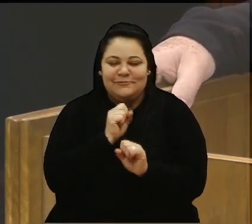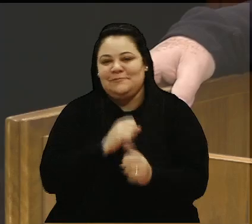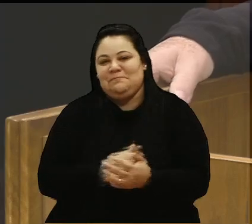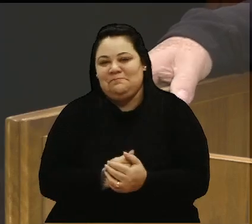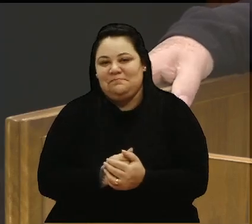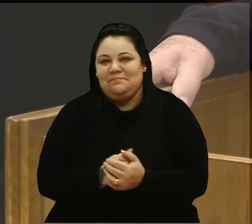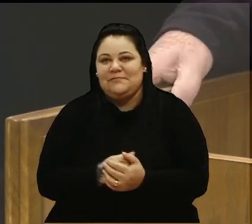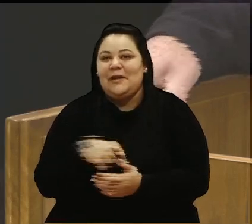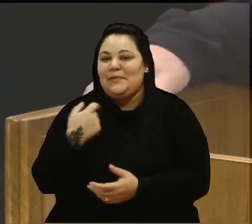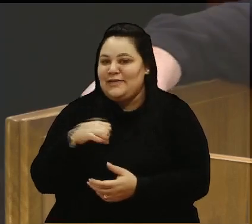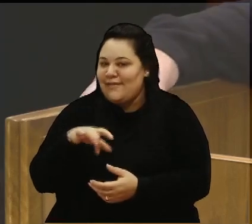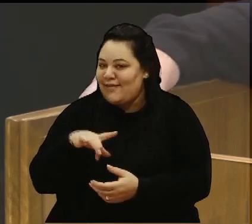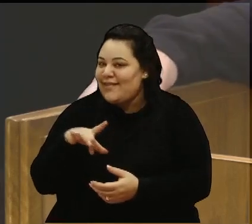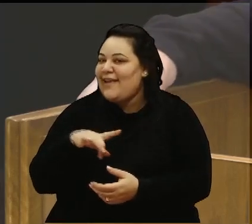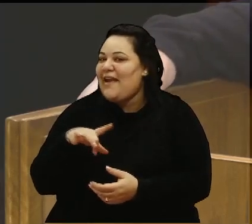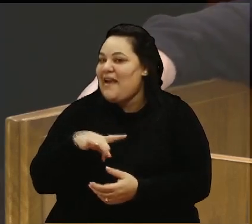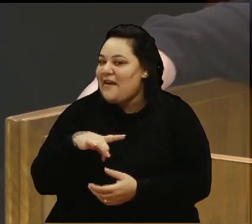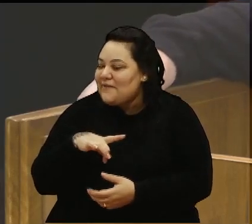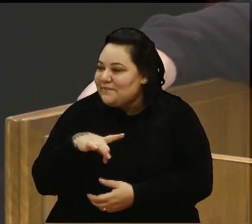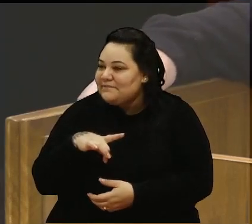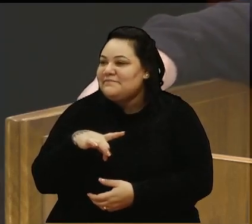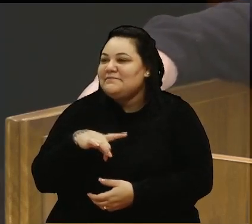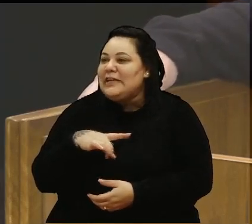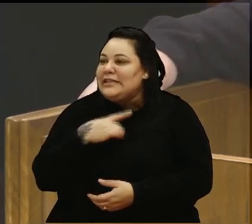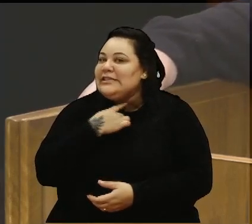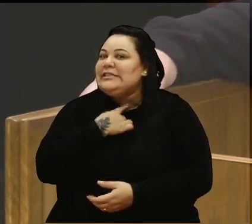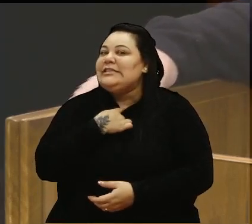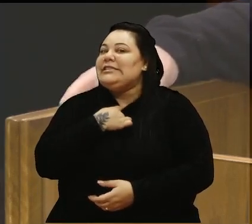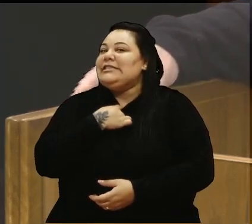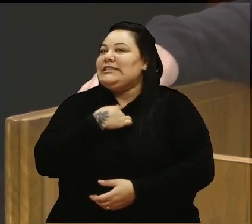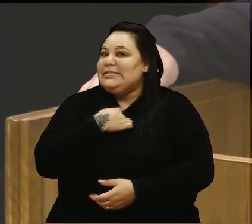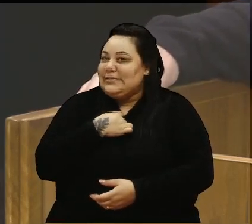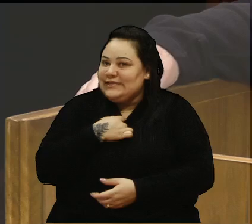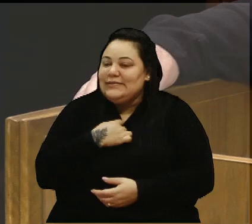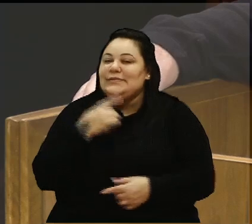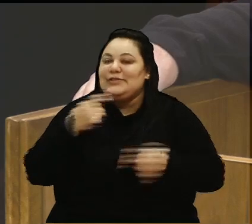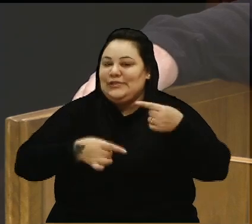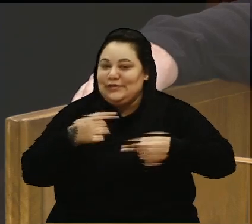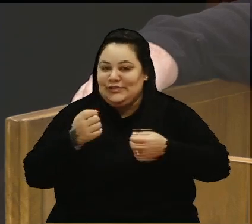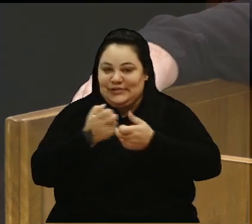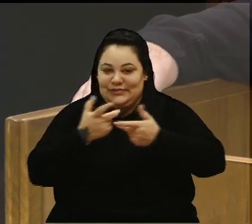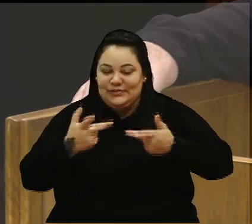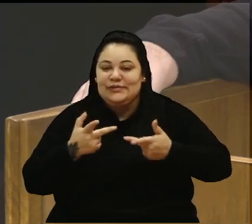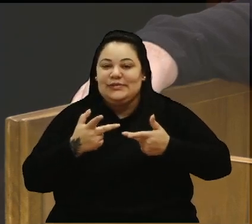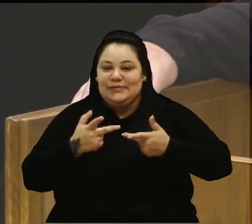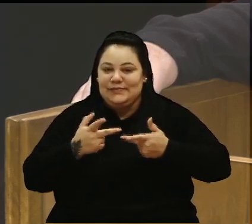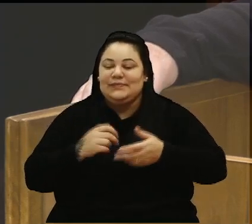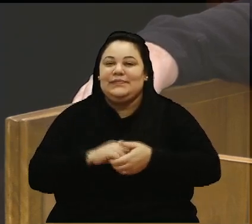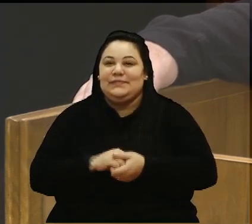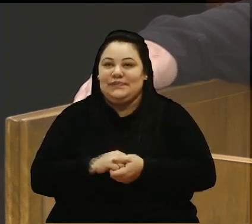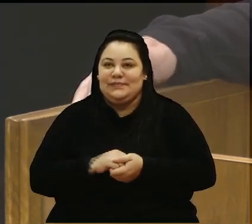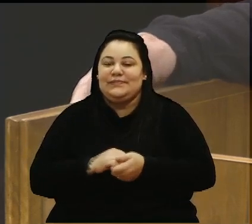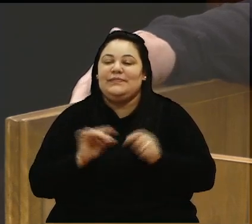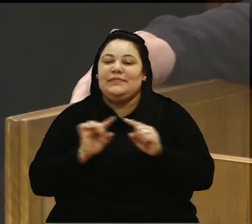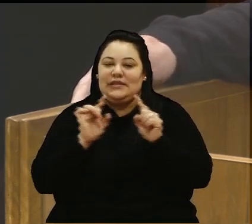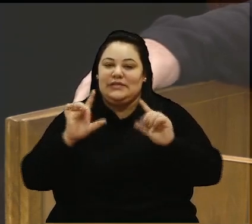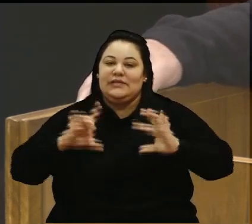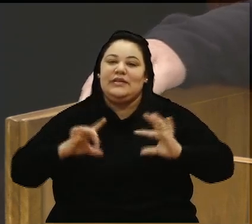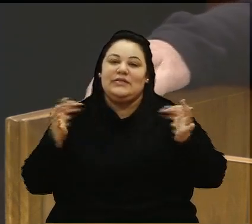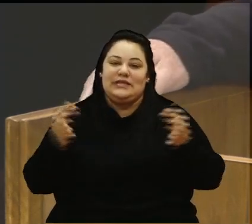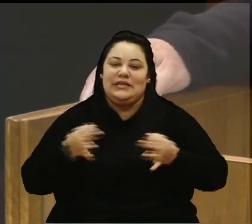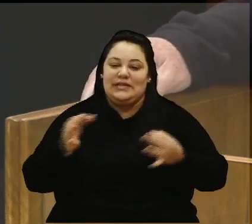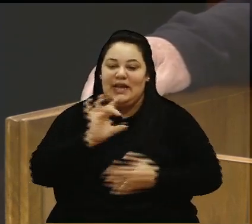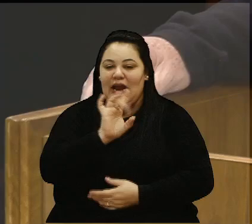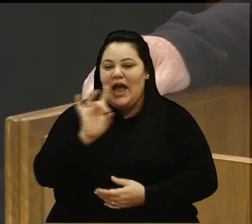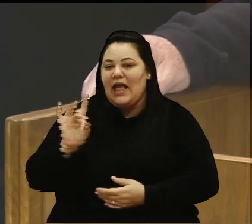ter fôlego para discutir esse tipo de situação dos superdotados, né? Mas é, sem dúvida nenhuma, cada pessoa